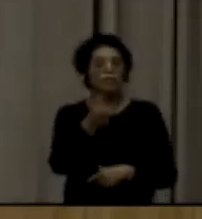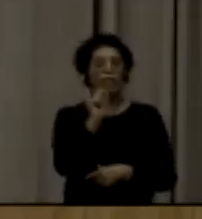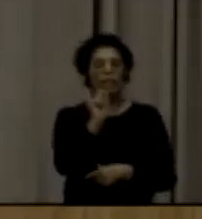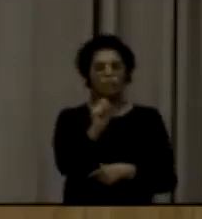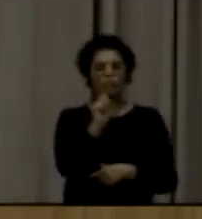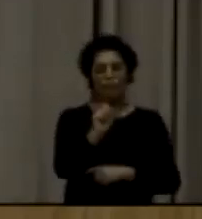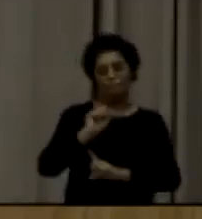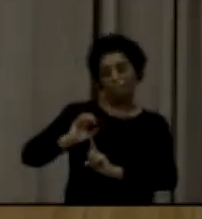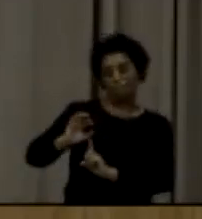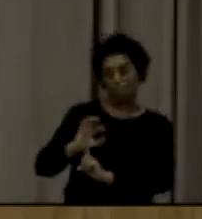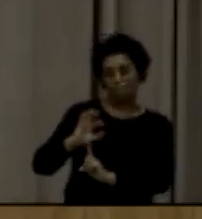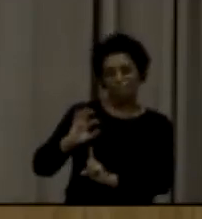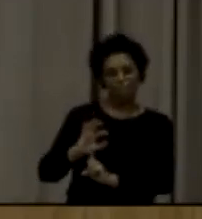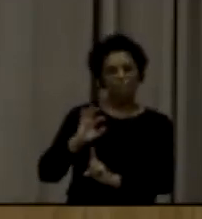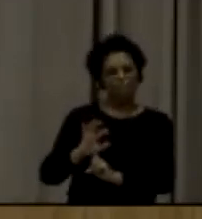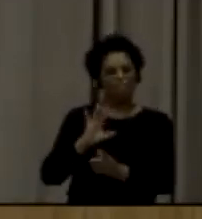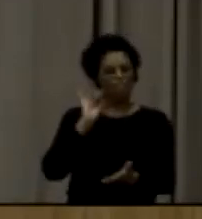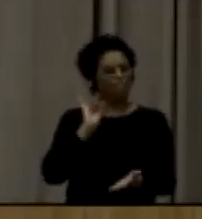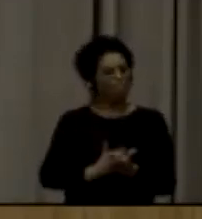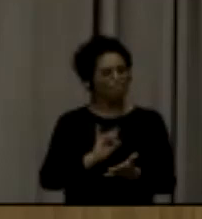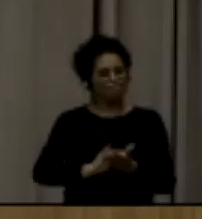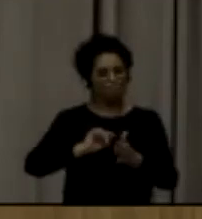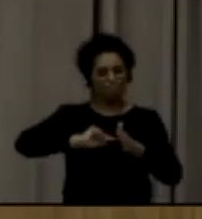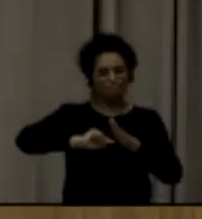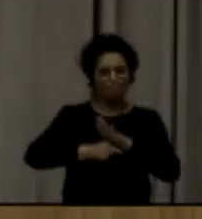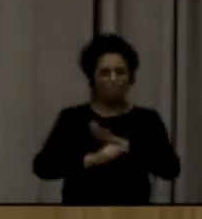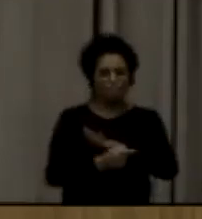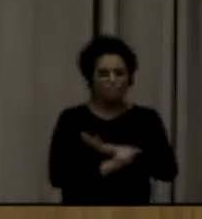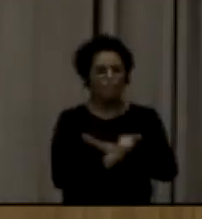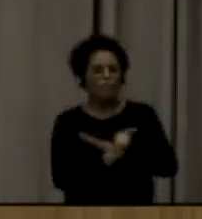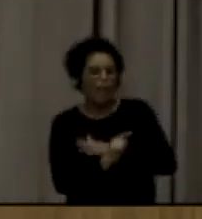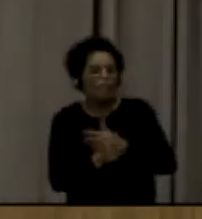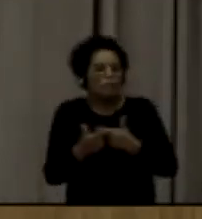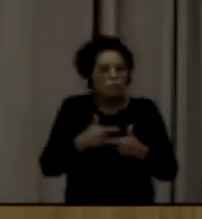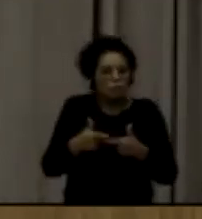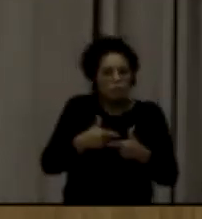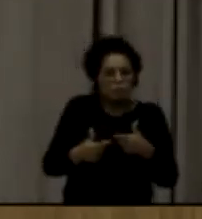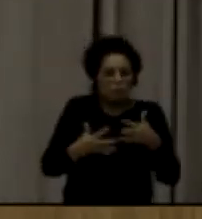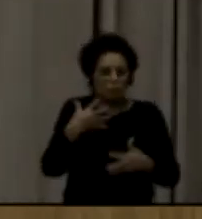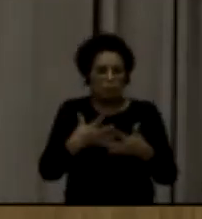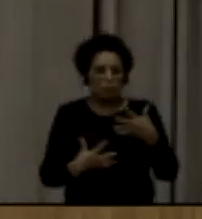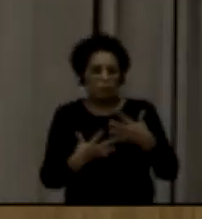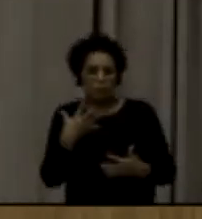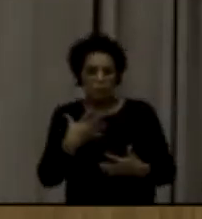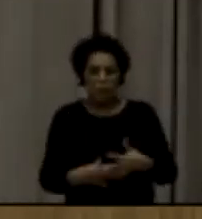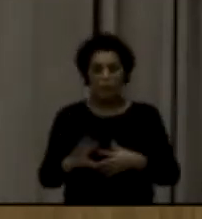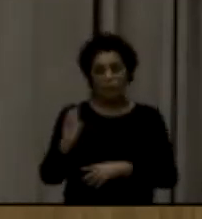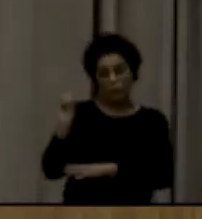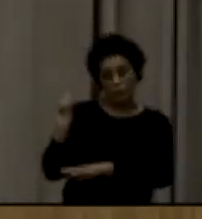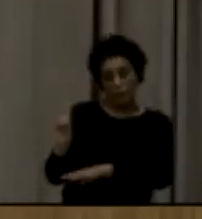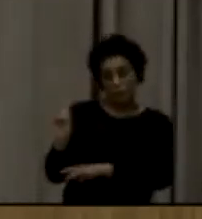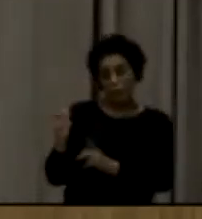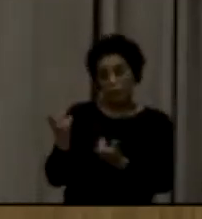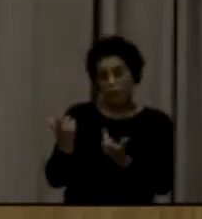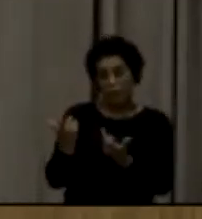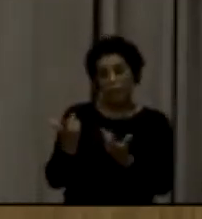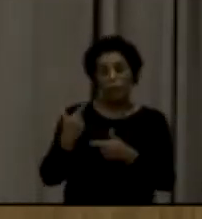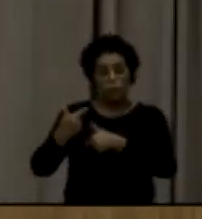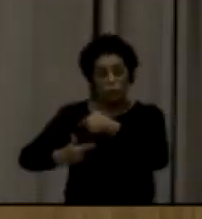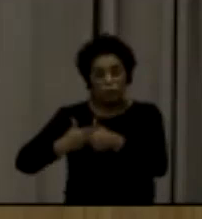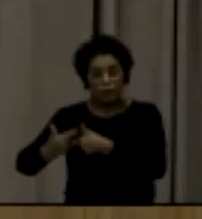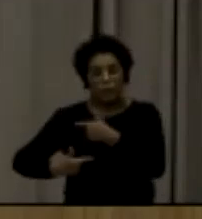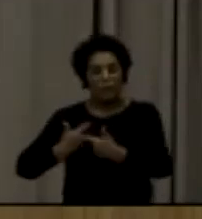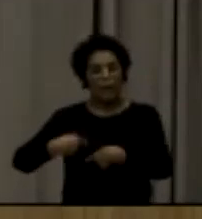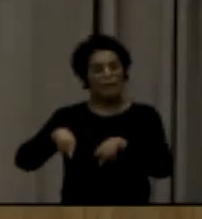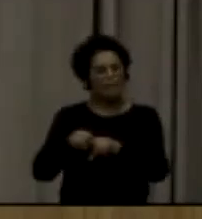vezes afetados seriamente, ou seja, as brechas, as lacunas da direita e os seus respectivos